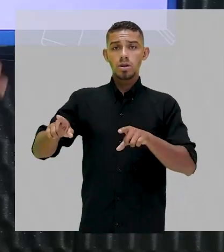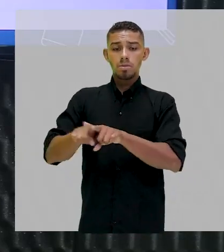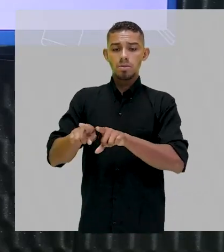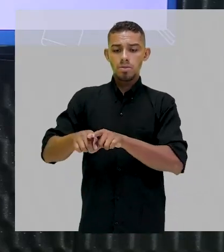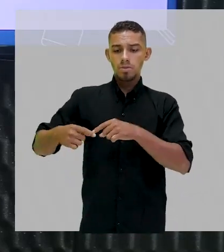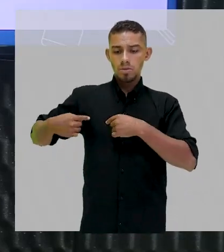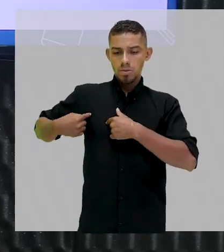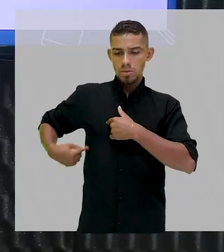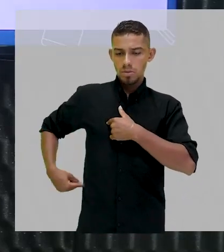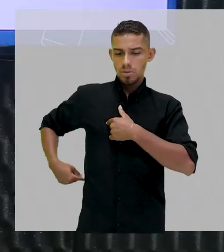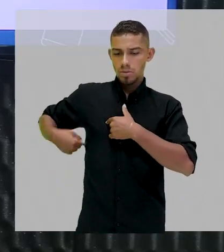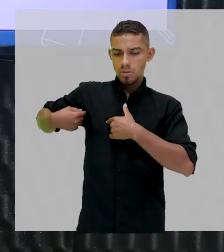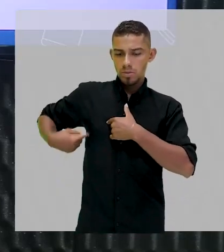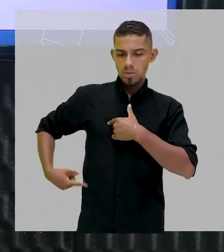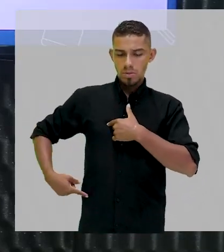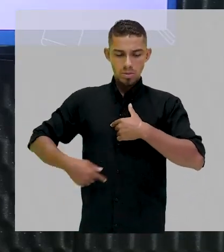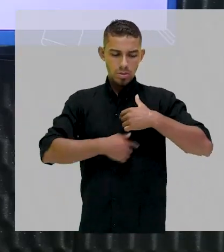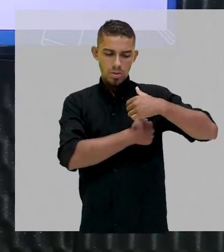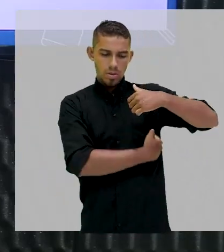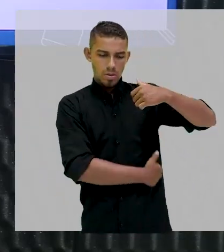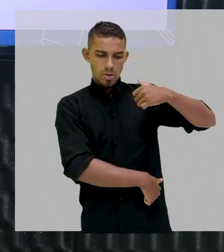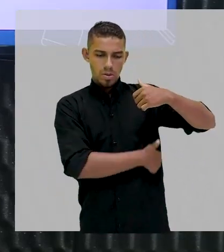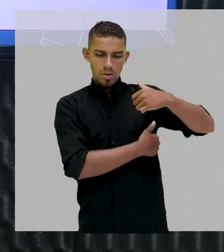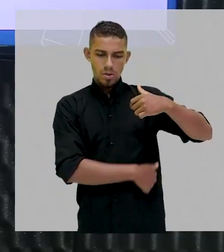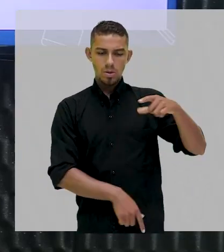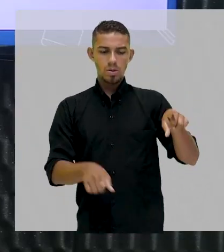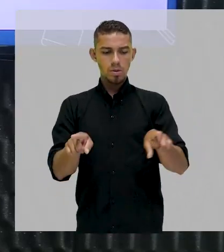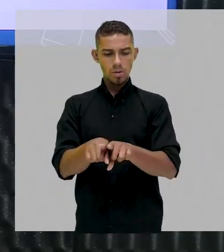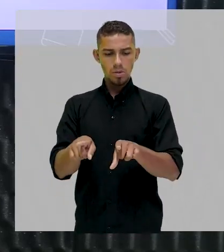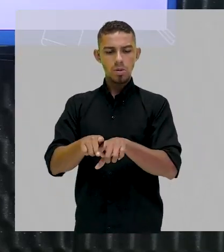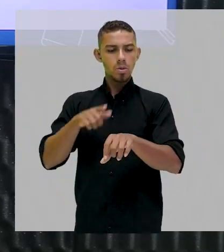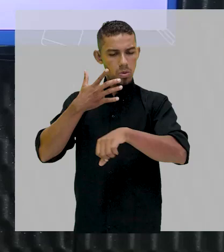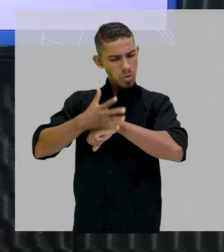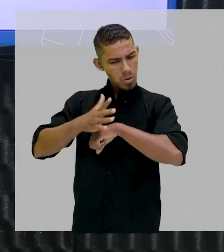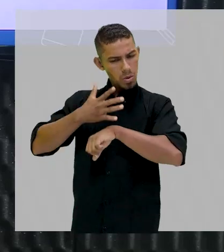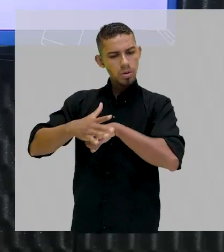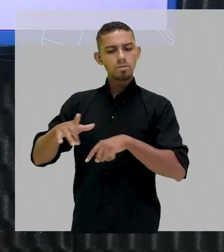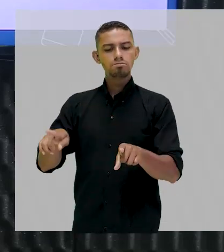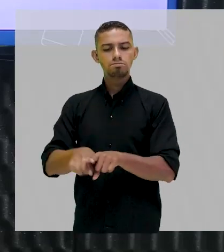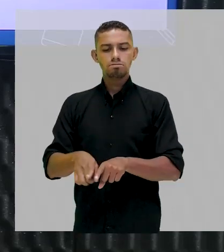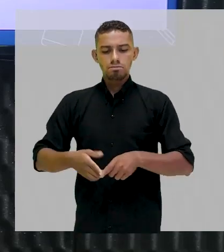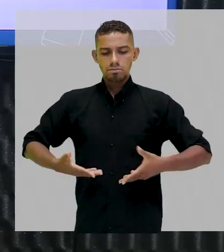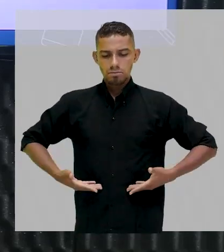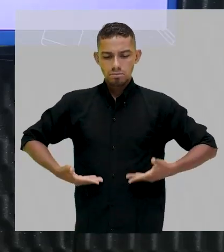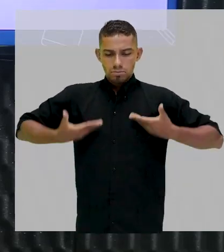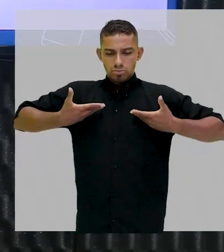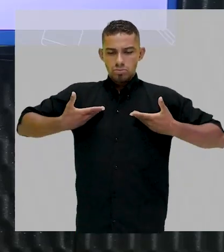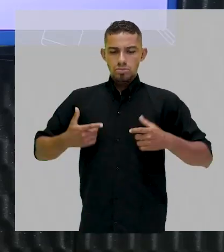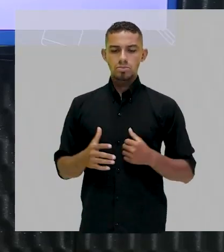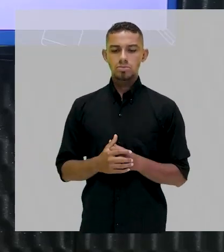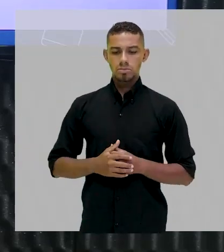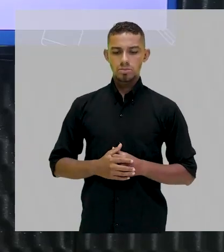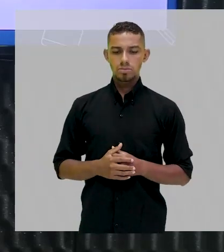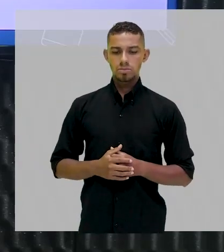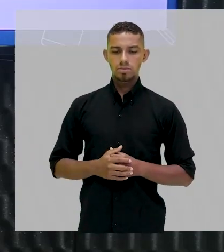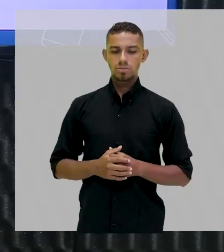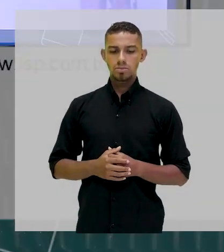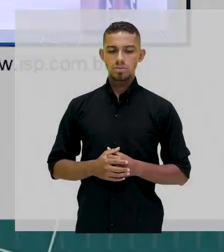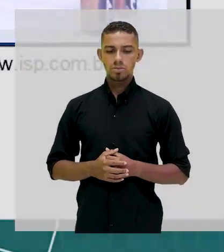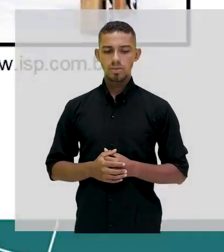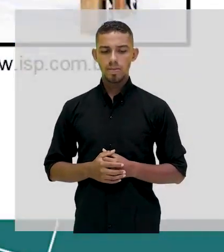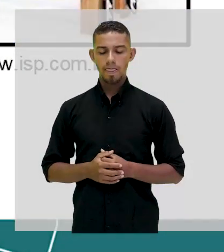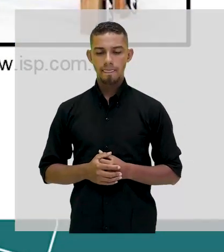ó, oblíquo, o exercício que ela está trabalhando ali. Além de estar trabalhando também os membros superiores, no caso, os